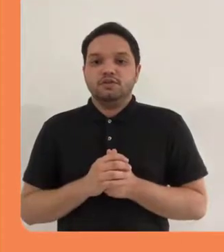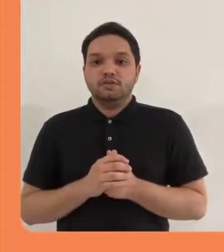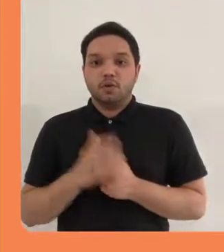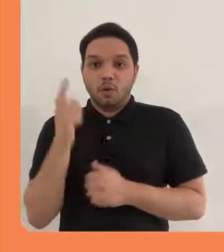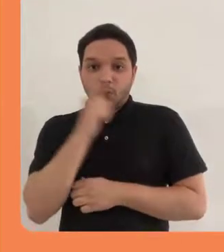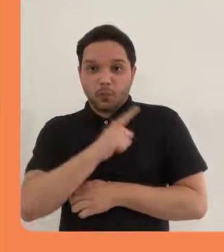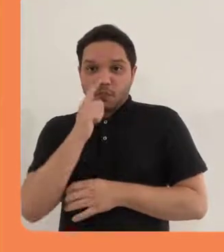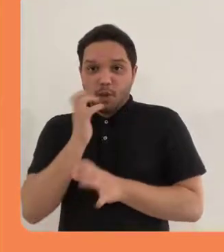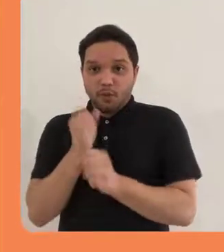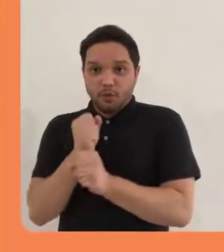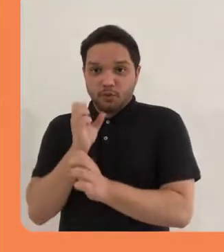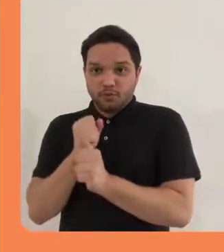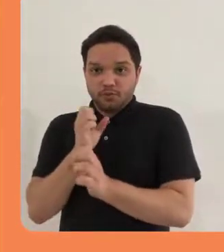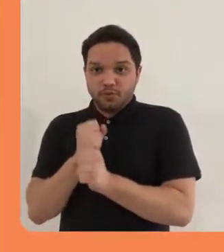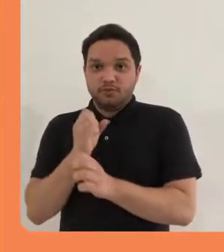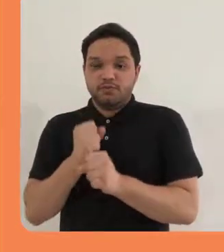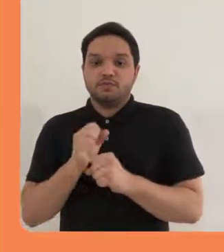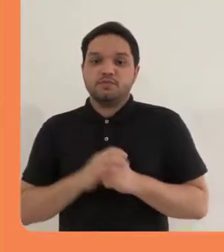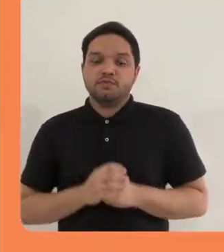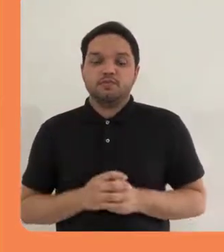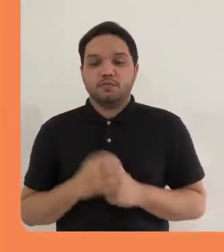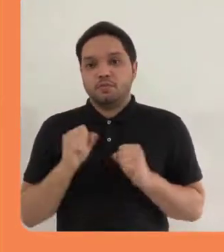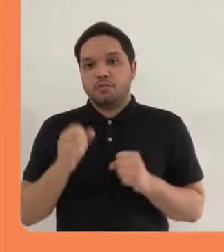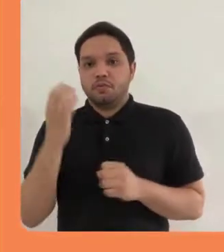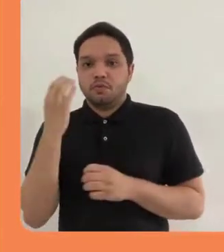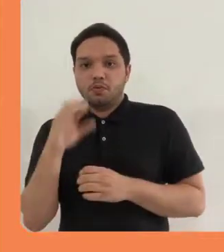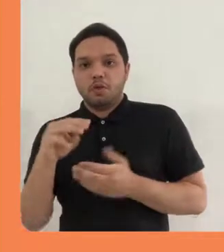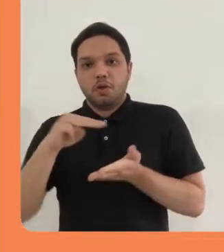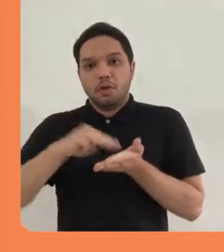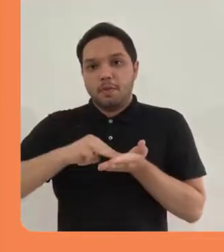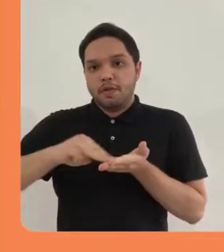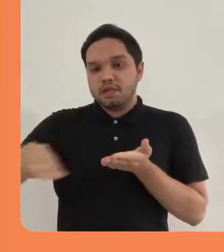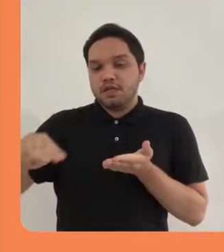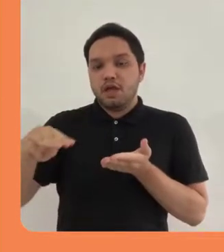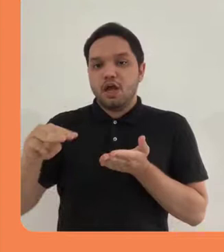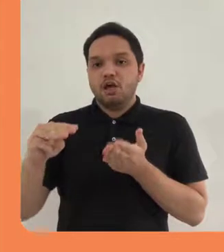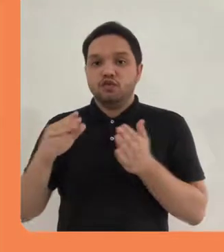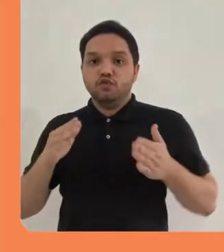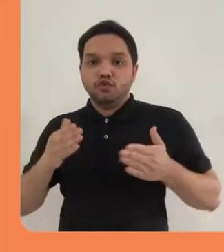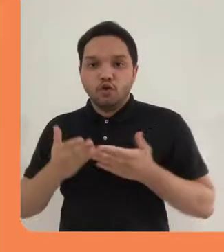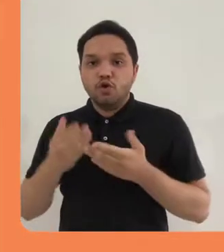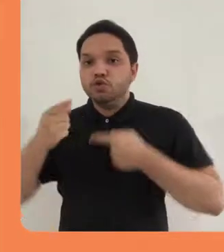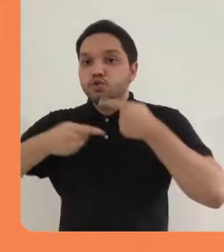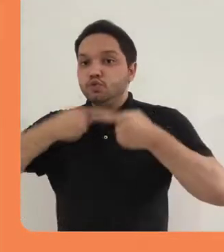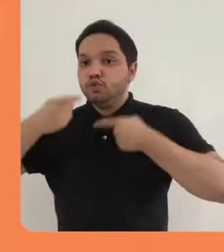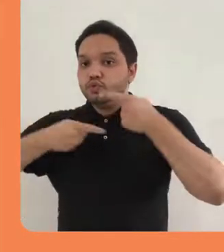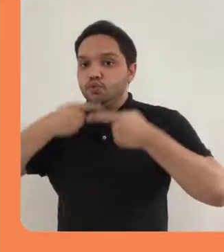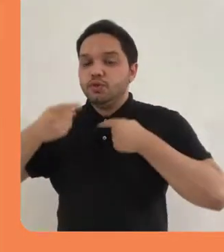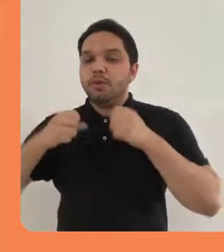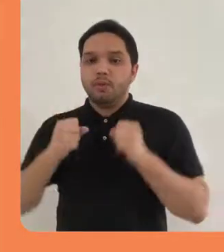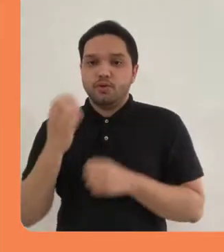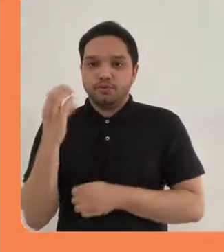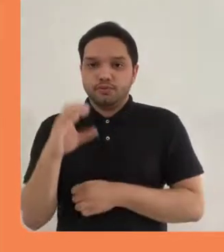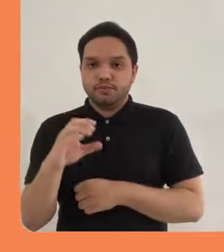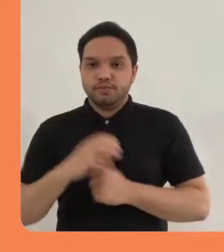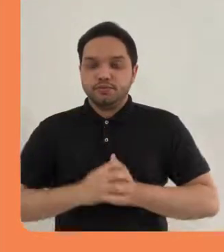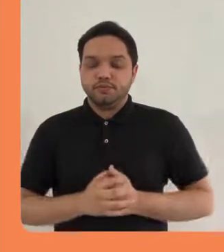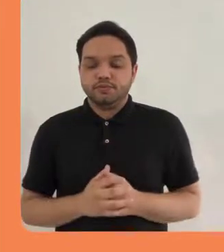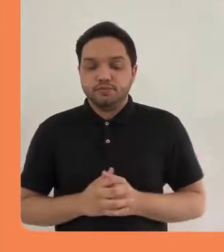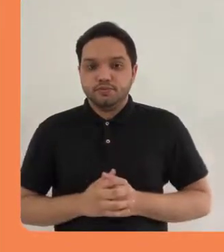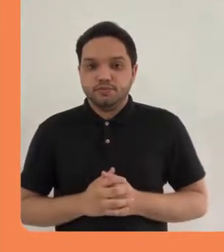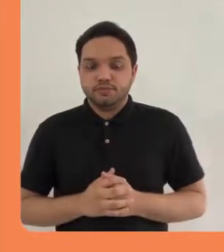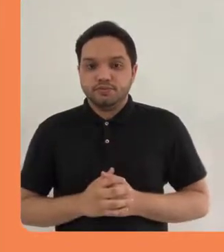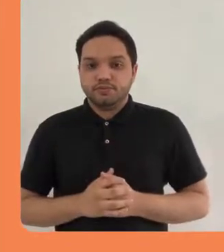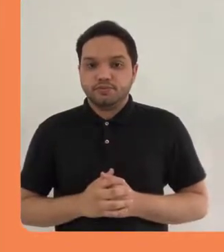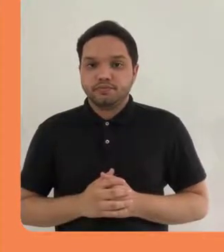E aí então poderemos enviar as atividades, né, as tarefas para ganhar pontos. Então posso